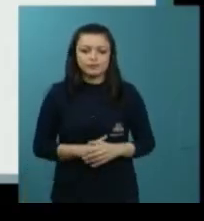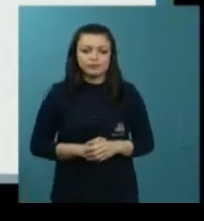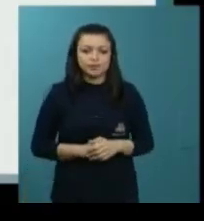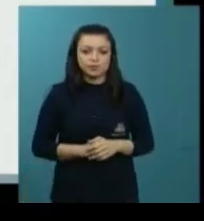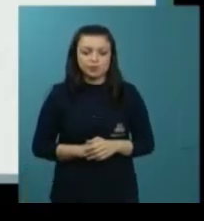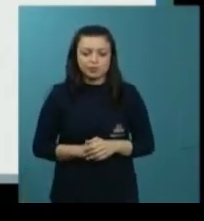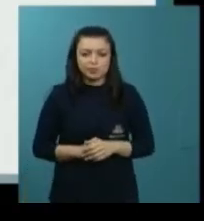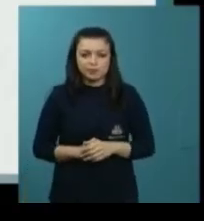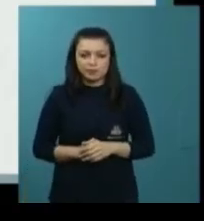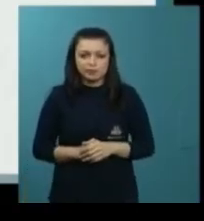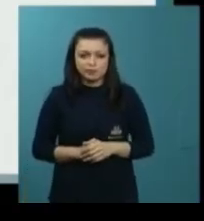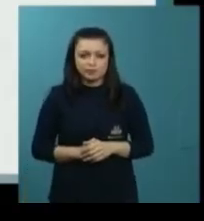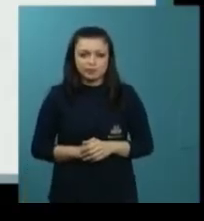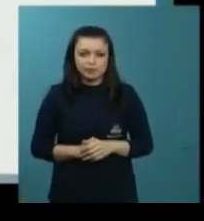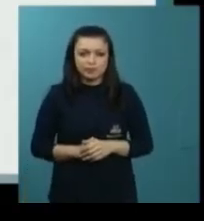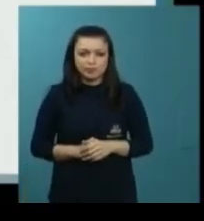U.